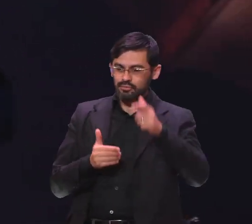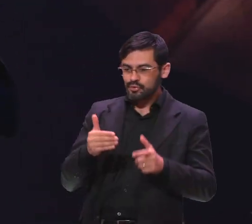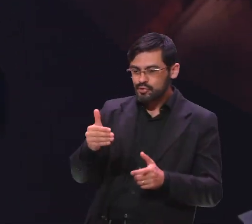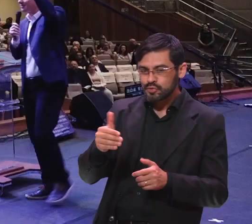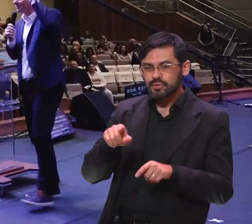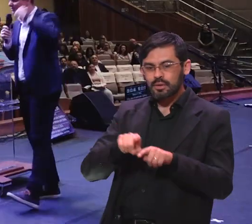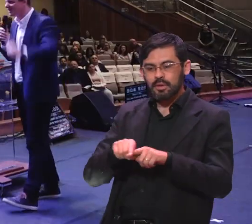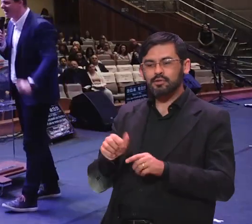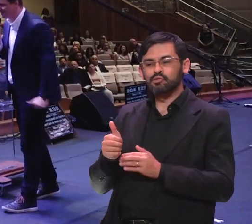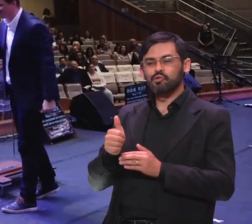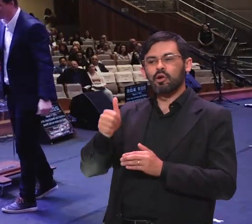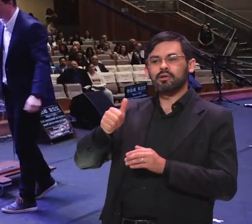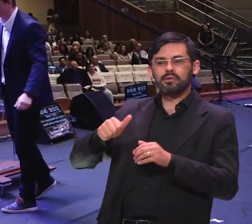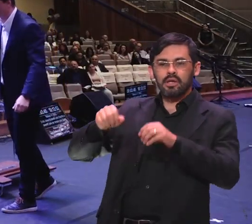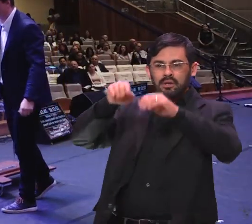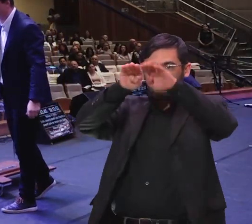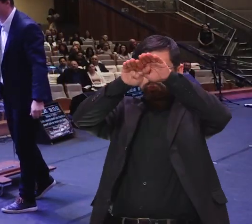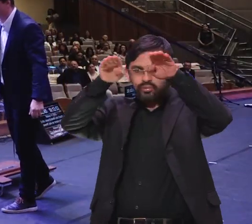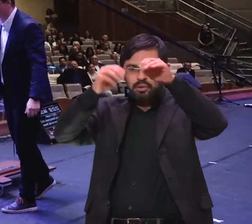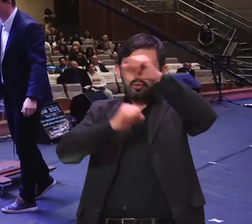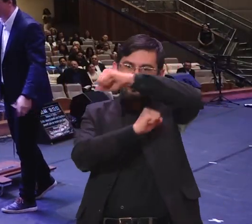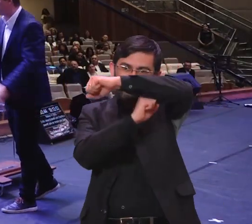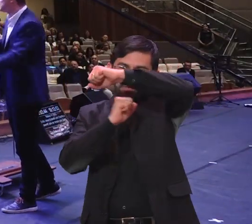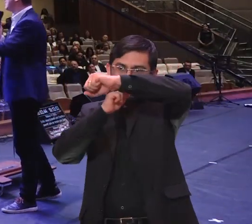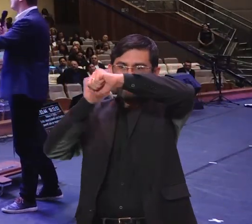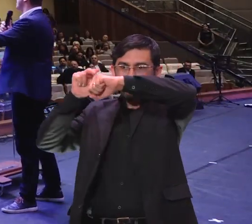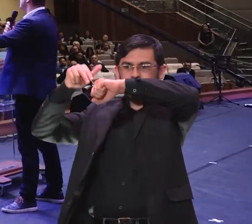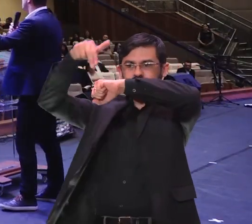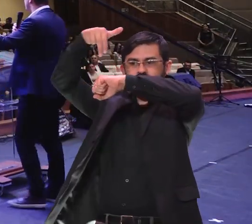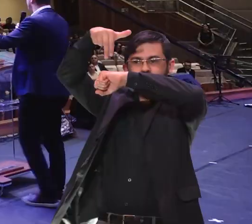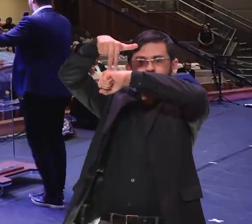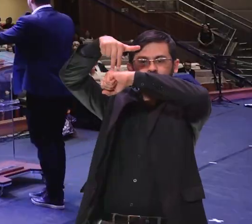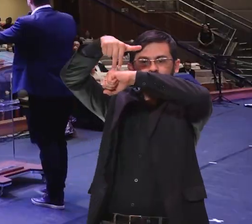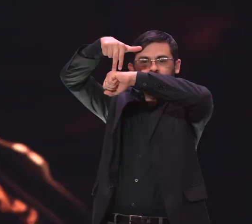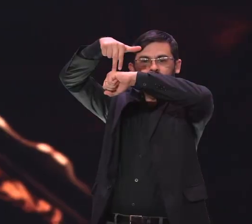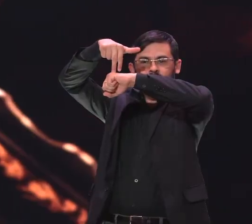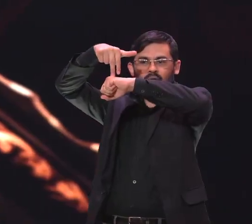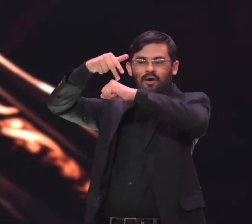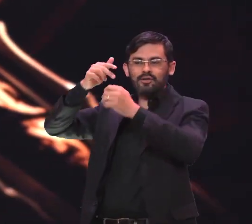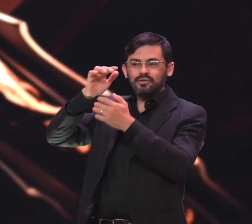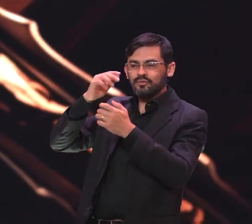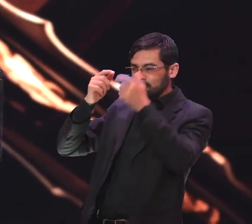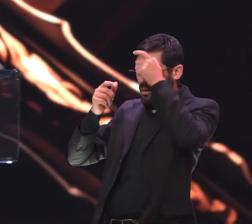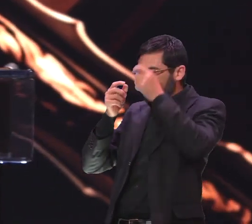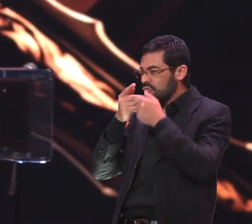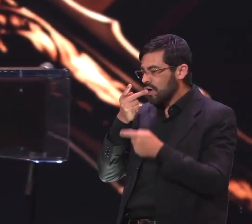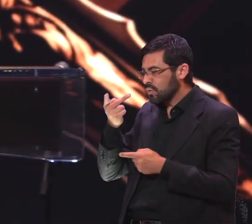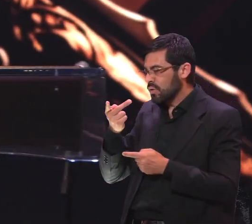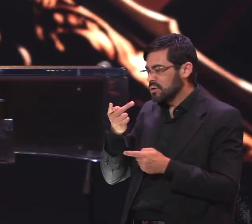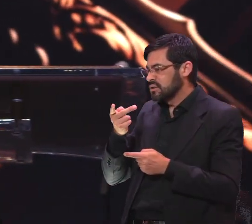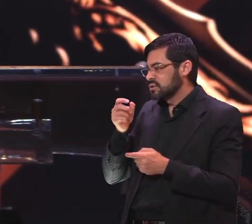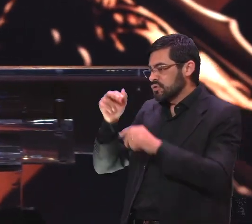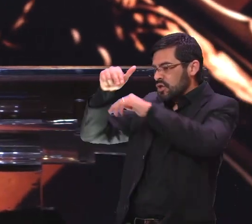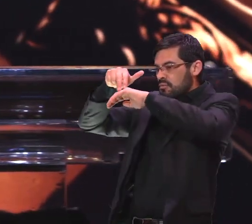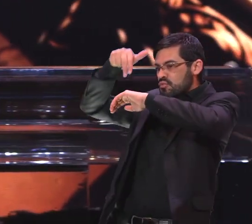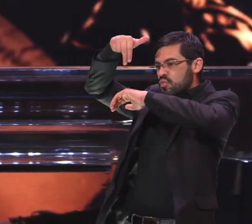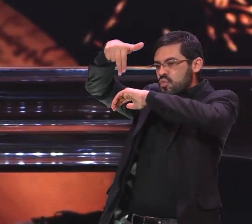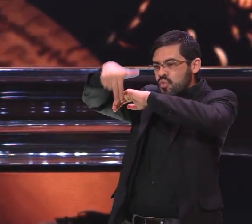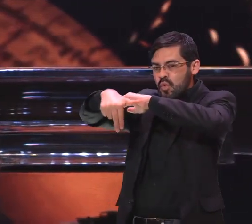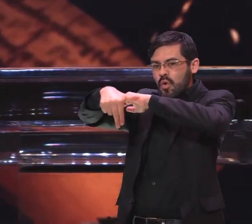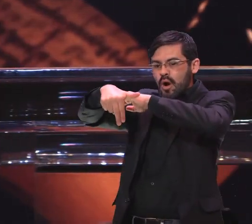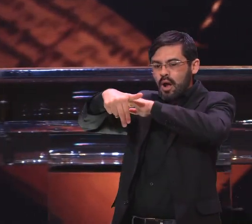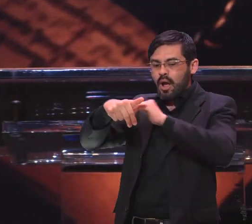leva para o pináculo do templo. E mais uma vez o tenta. Olha, se você se jogar, está escrito na Bíblia que os anjos vão